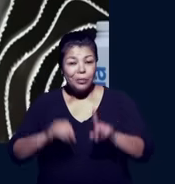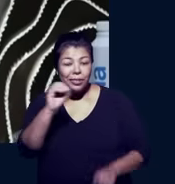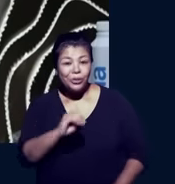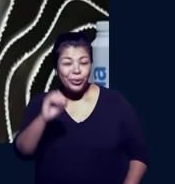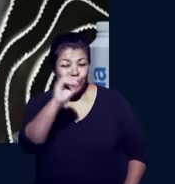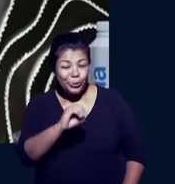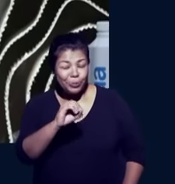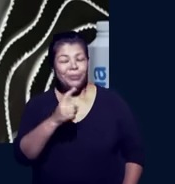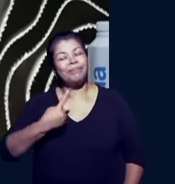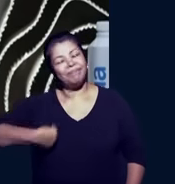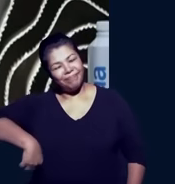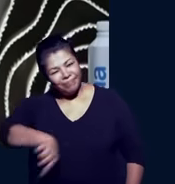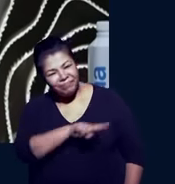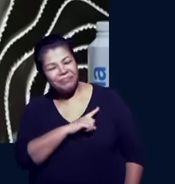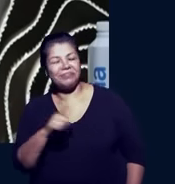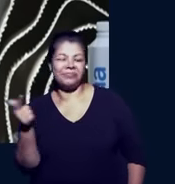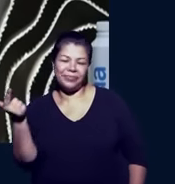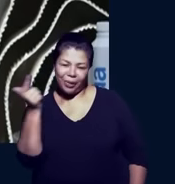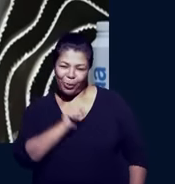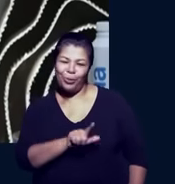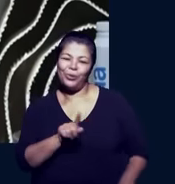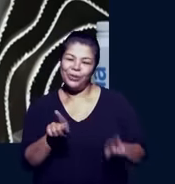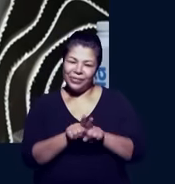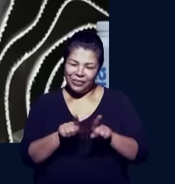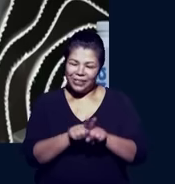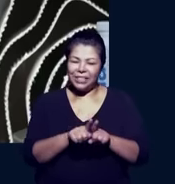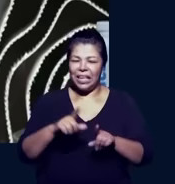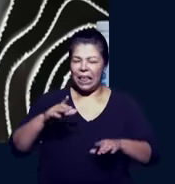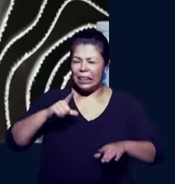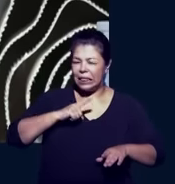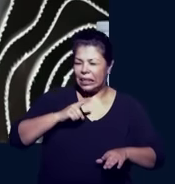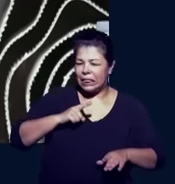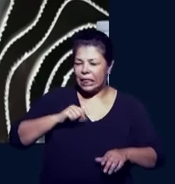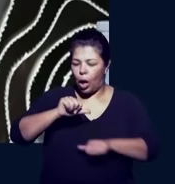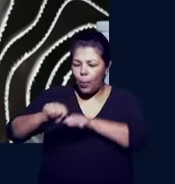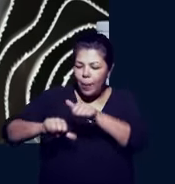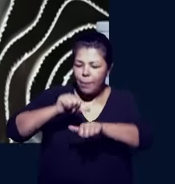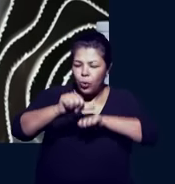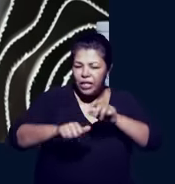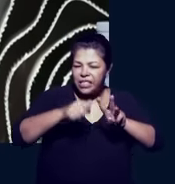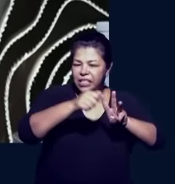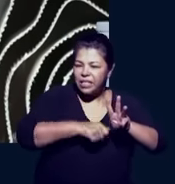onde a gente tá indo provavelmente ali no eh na variação de três meses